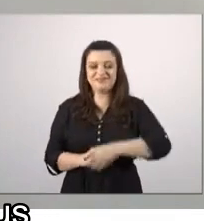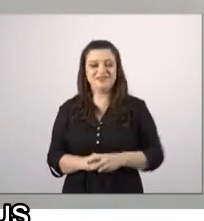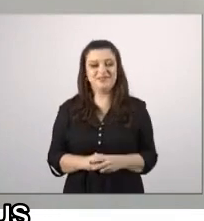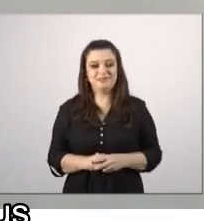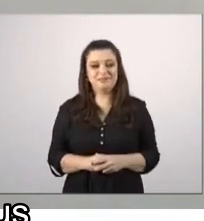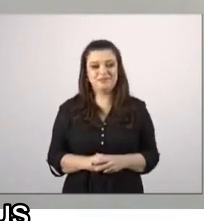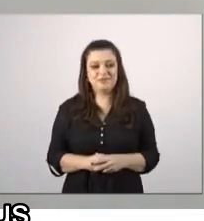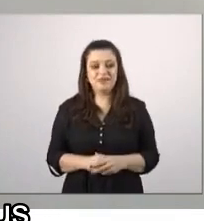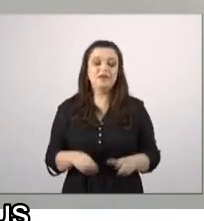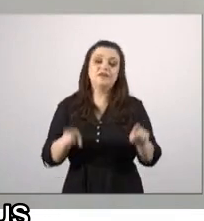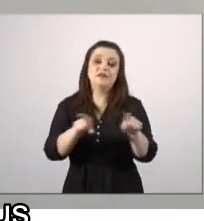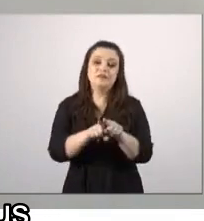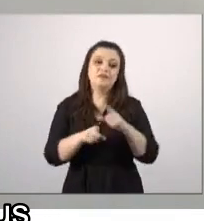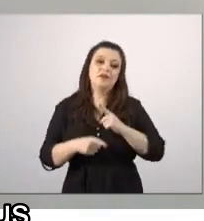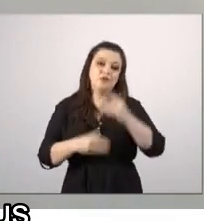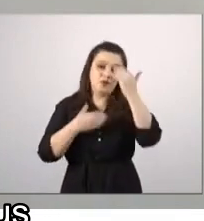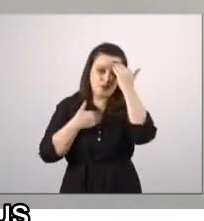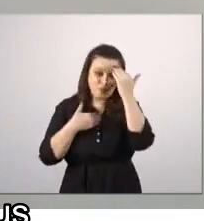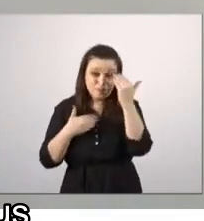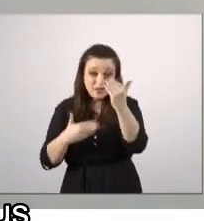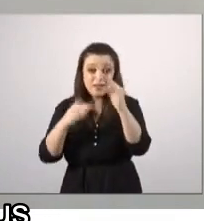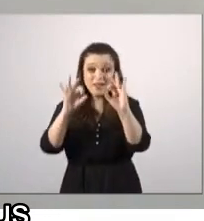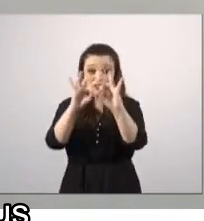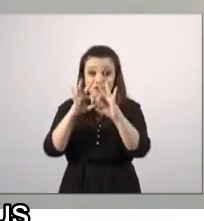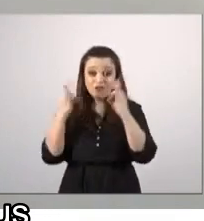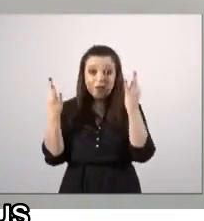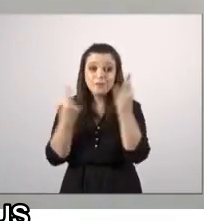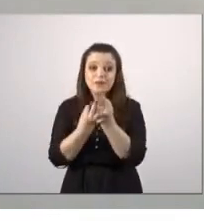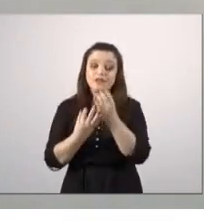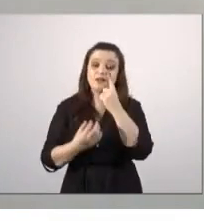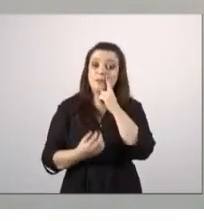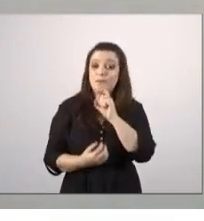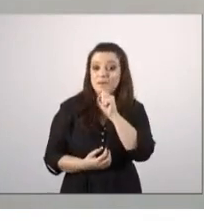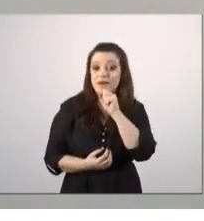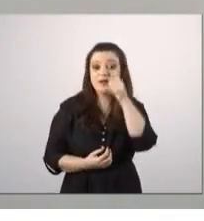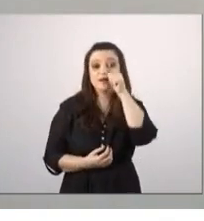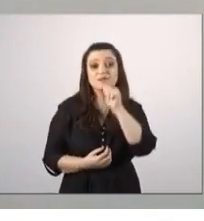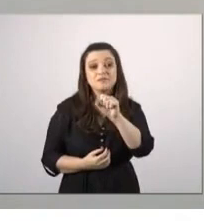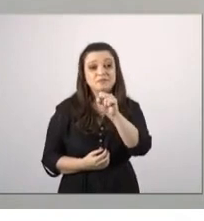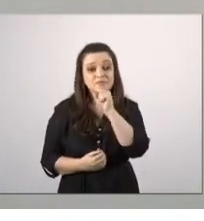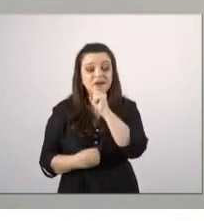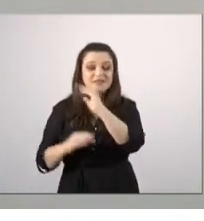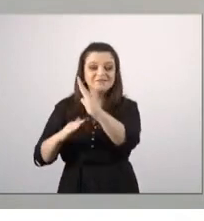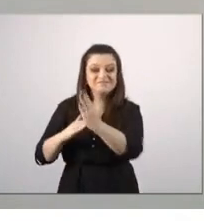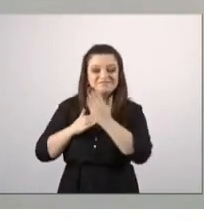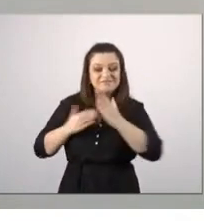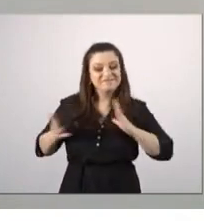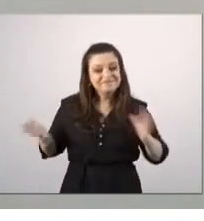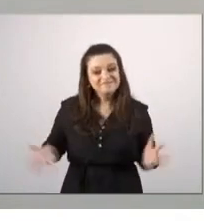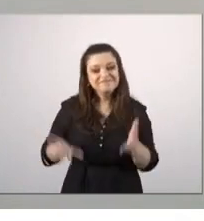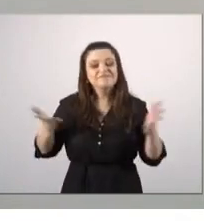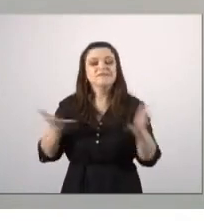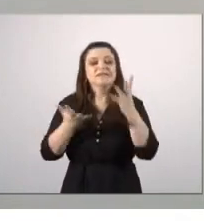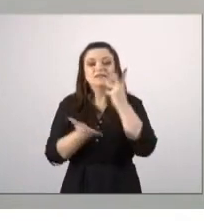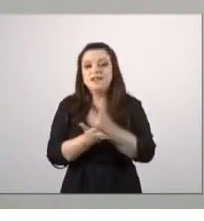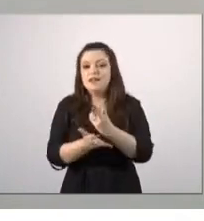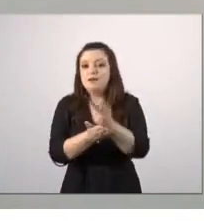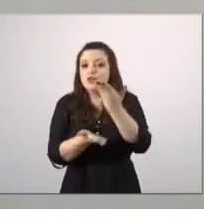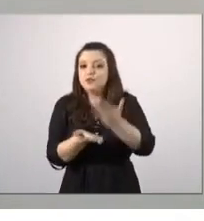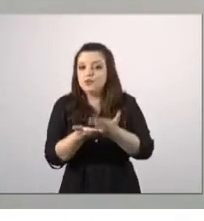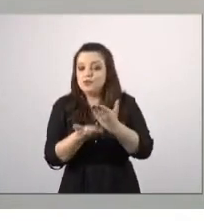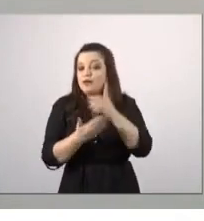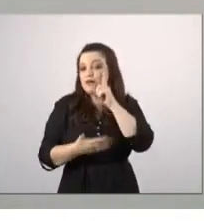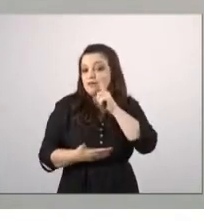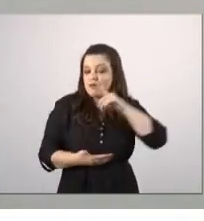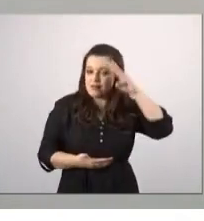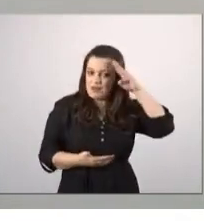Agradecemos muito aos nossos pais, que nos incentivaram e nos acompanharam a fazer parte da família American Academy. E isso levaremos conosco